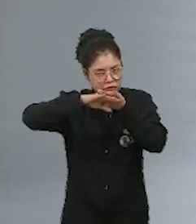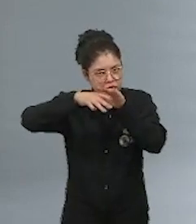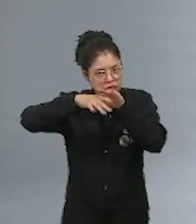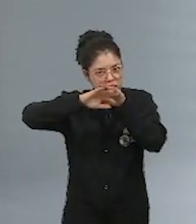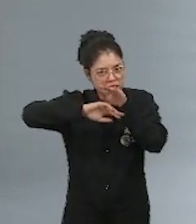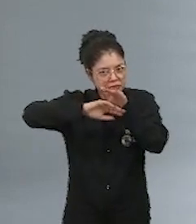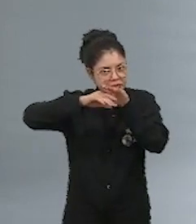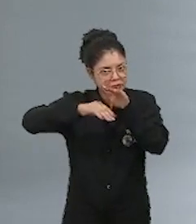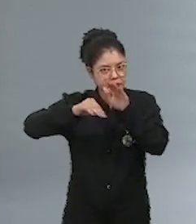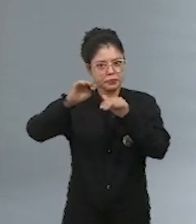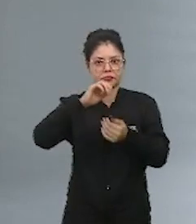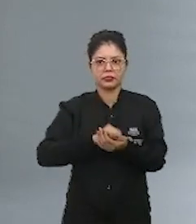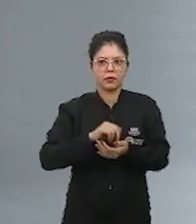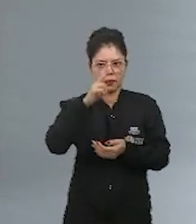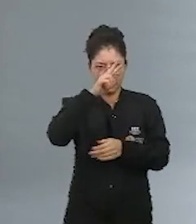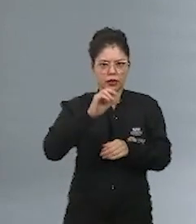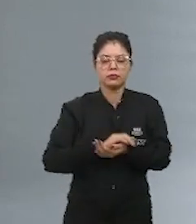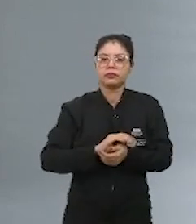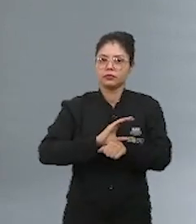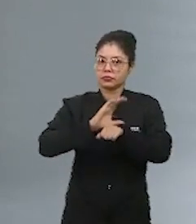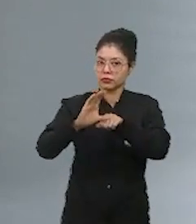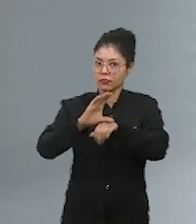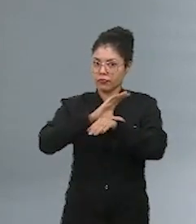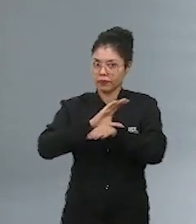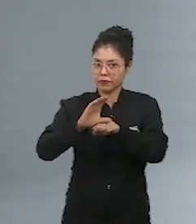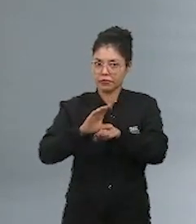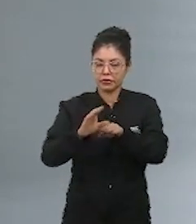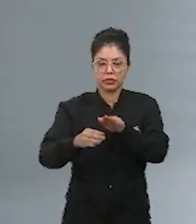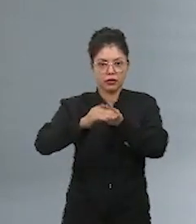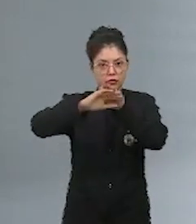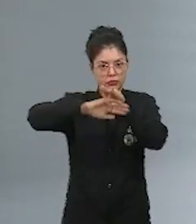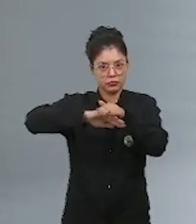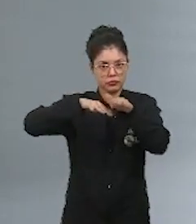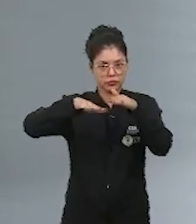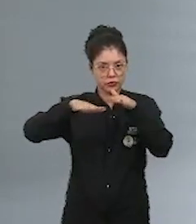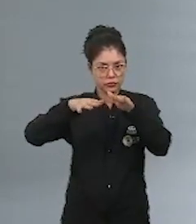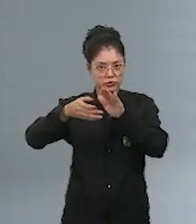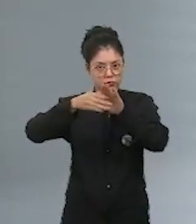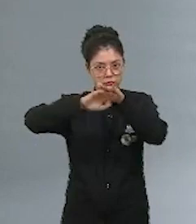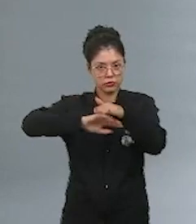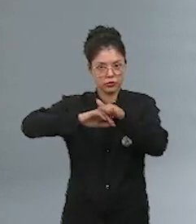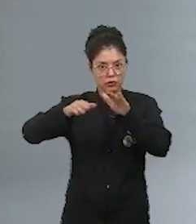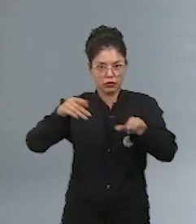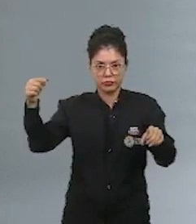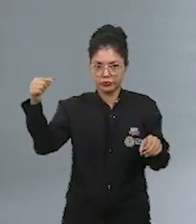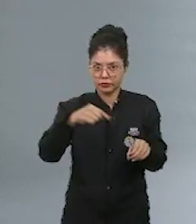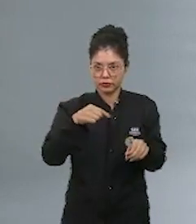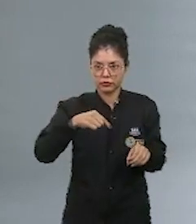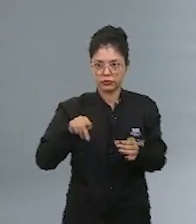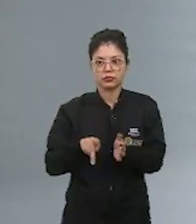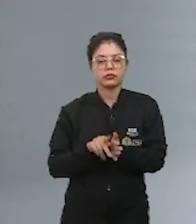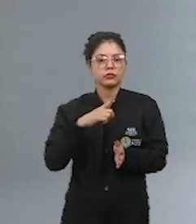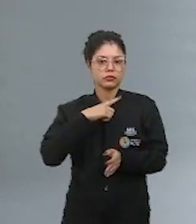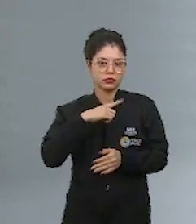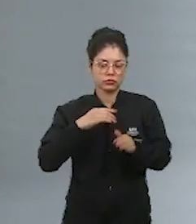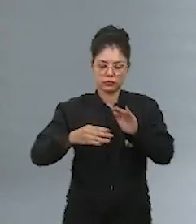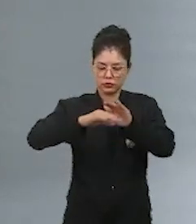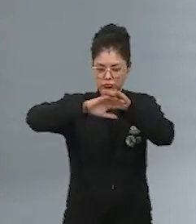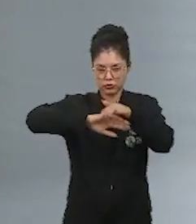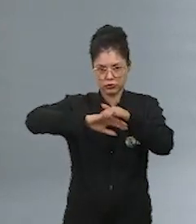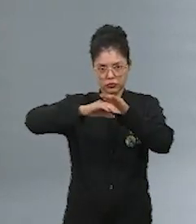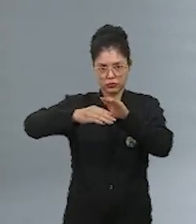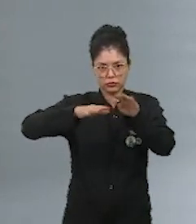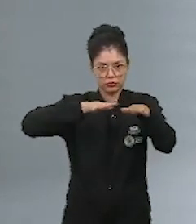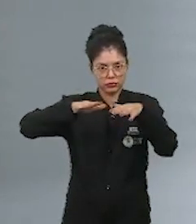aula de camadas da Terra? Crosta, manto e núcleo? Lá no manto, nós temos a lava, que no caso é